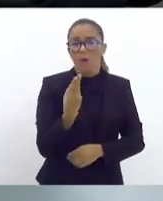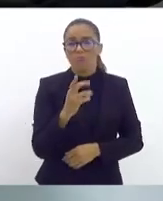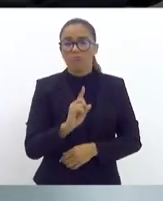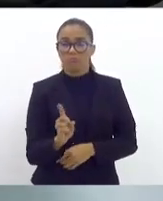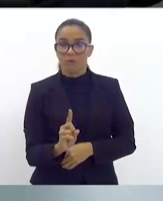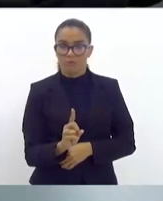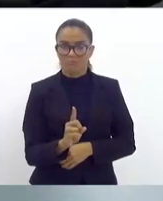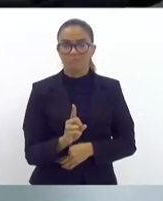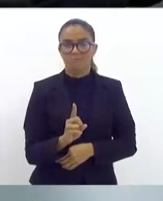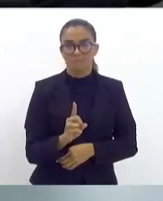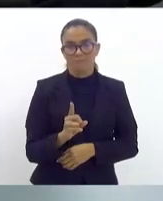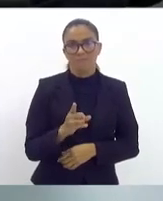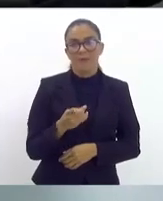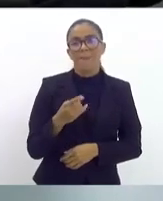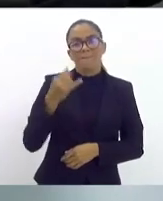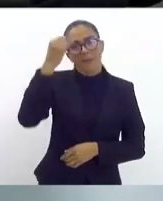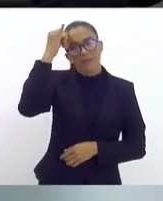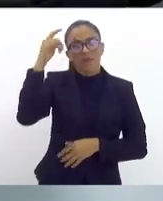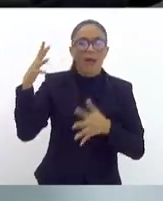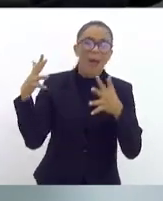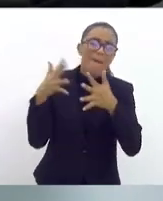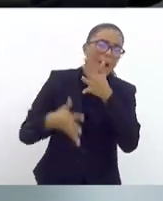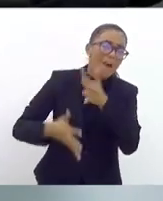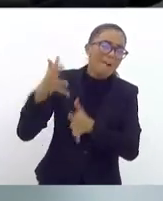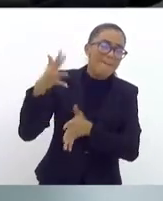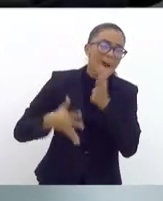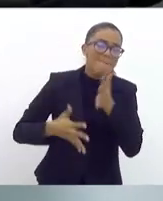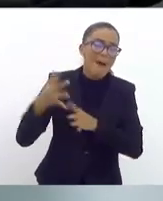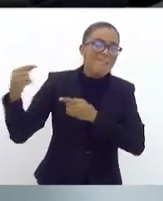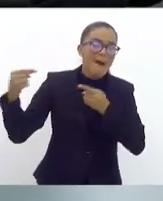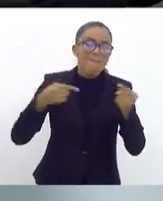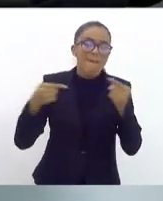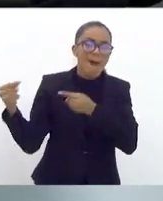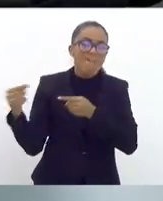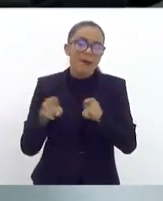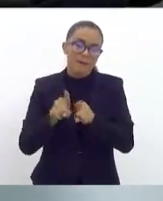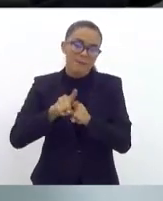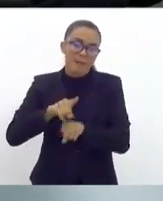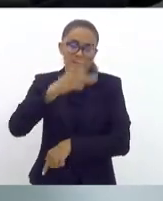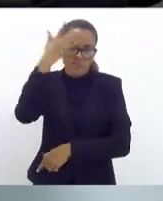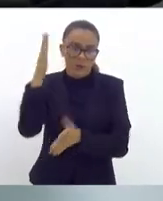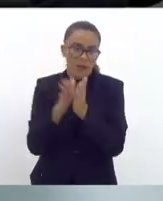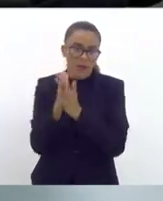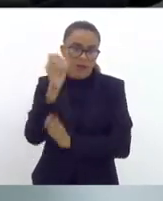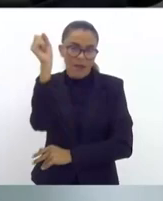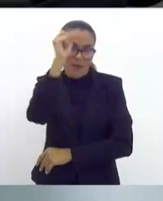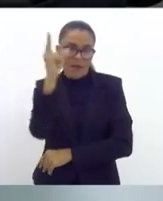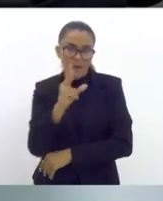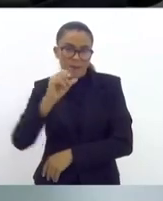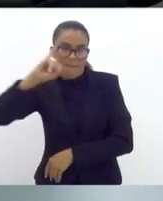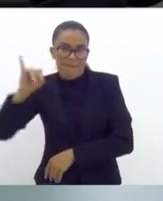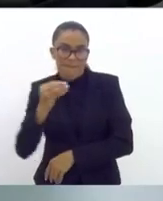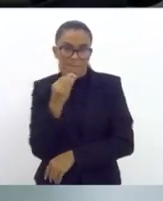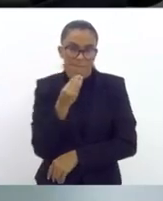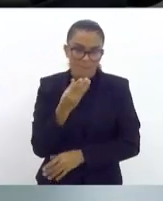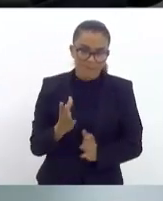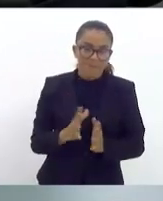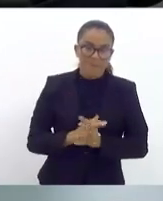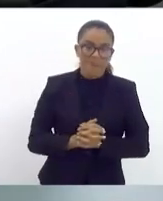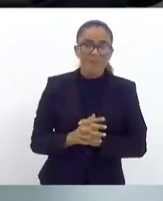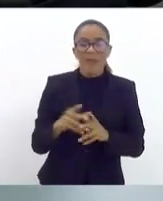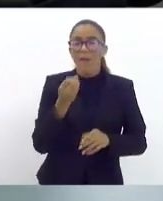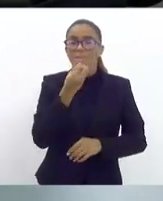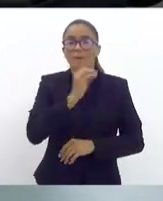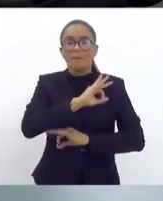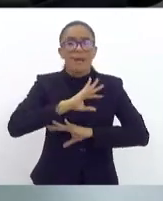não tenha espaço né nem para bater cabeça né nem para oportunismo né acho que a regra sendo Clara é bom para todo mundo que o